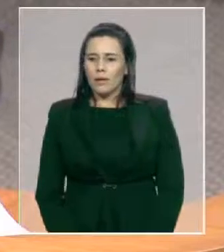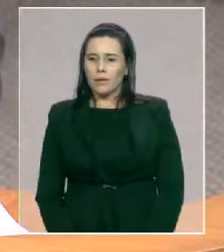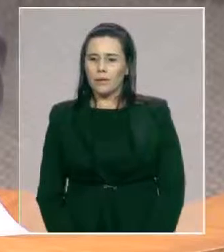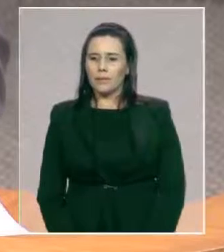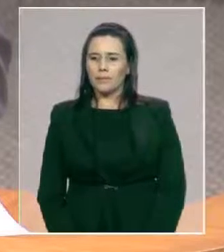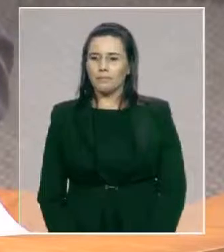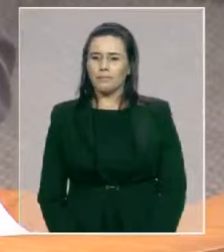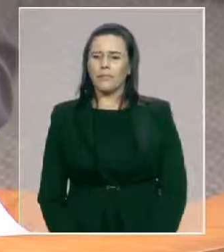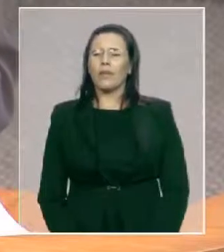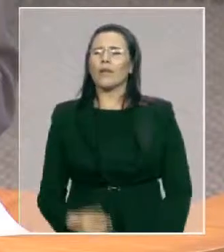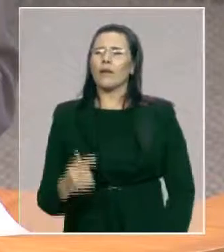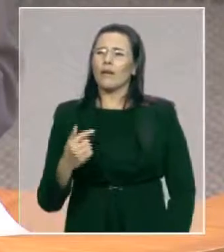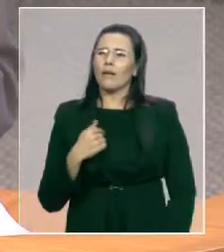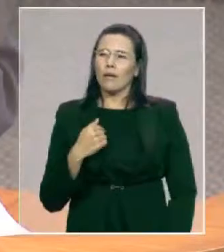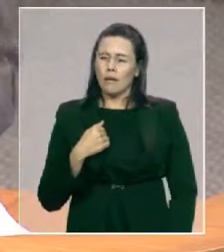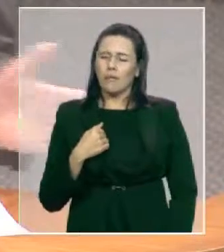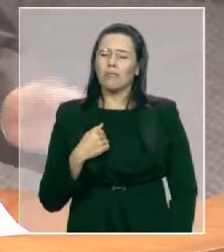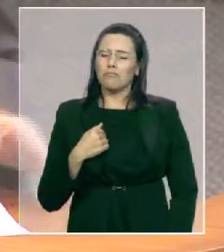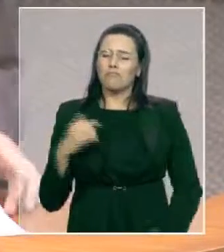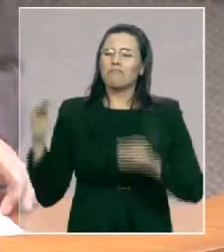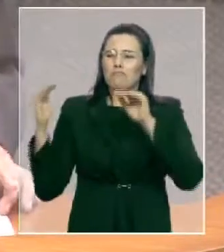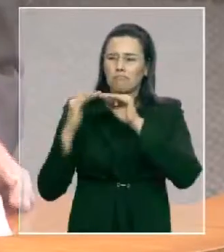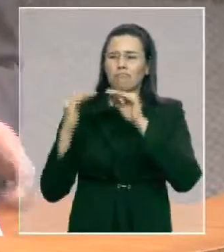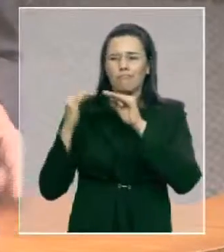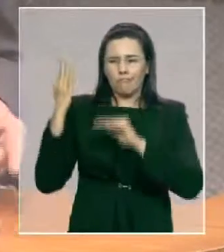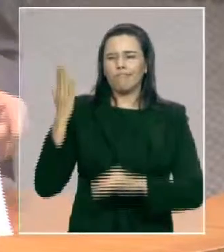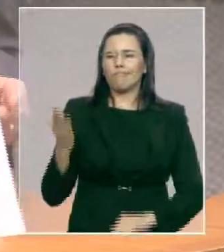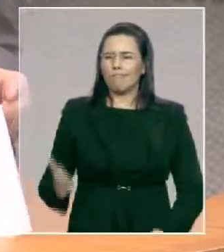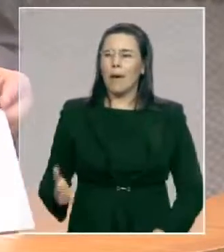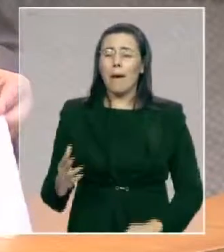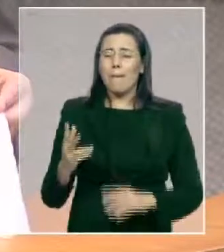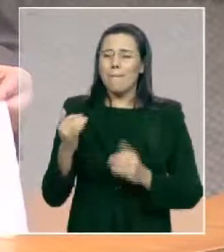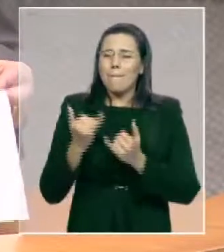meu pensamento, mas hoje